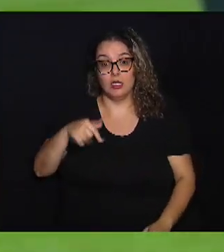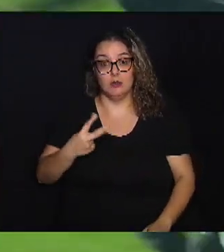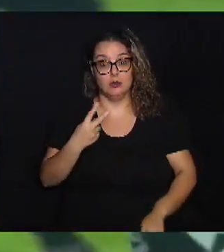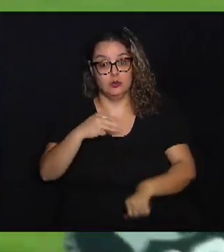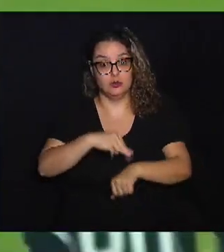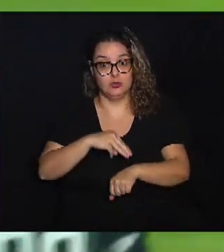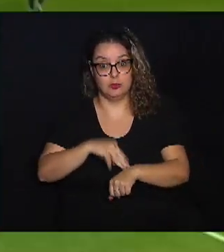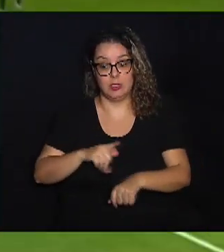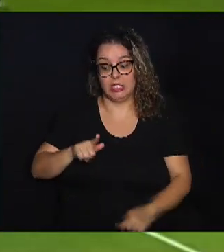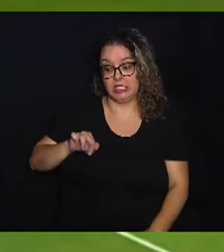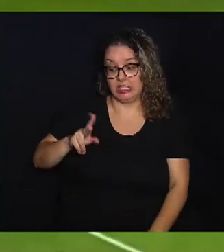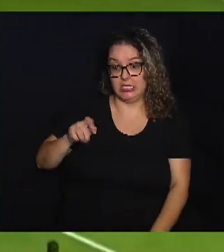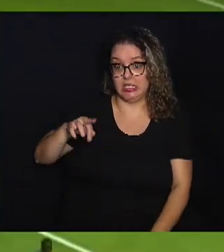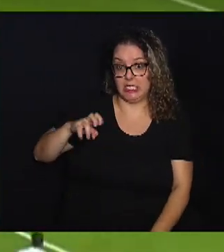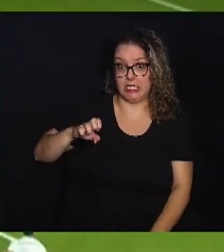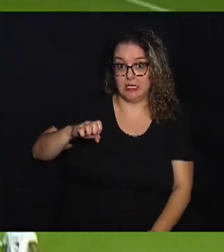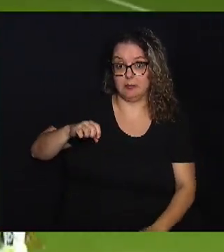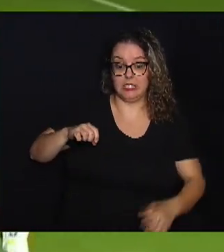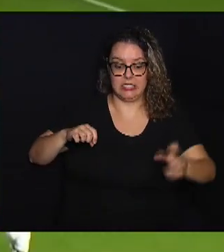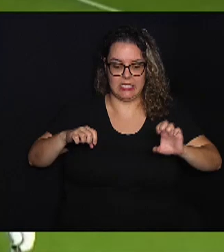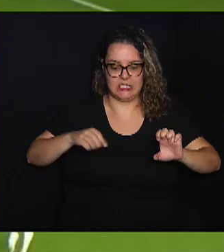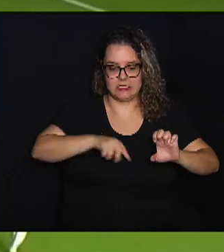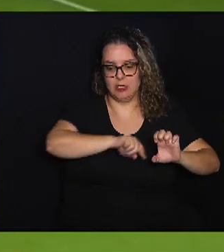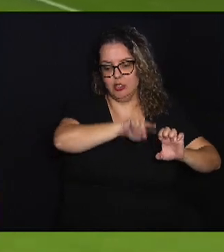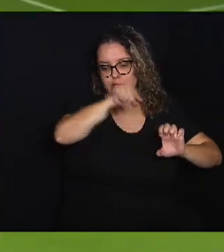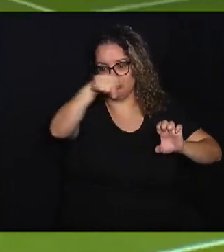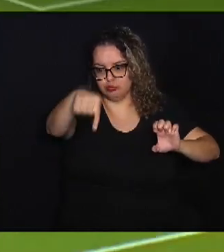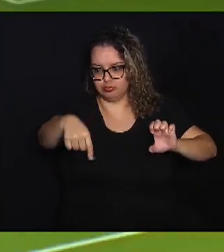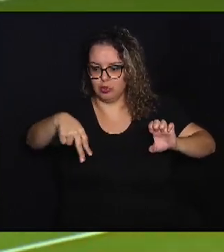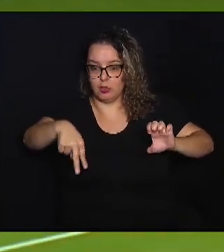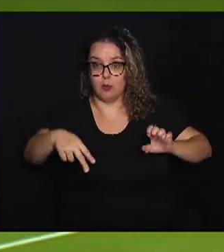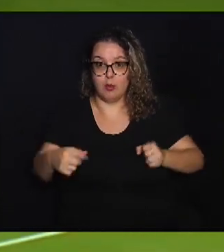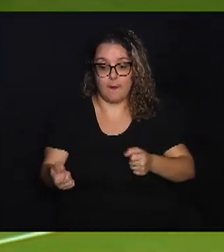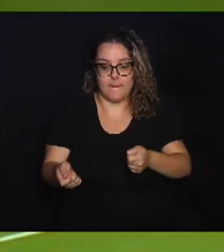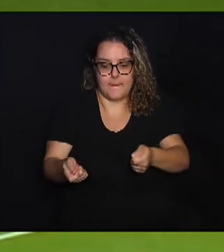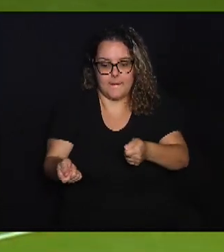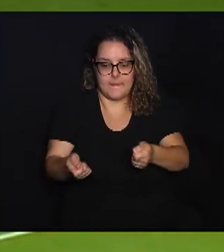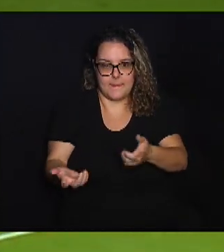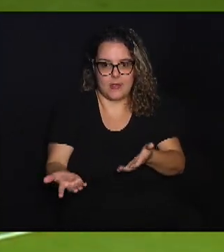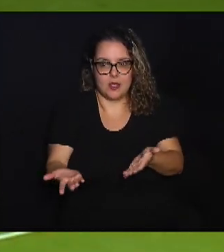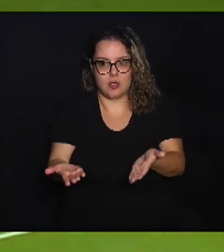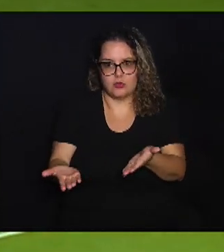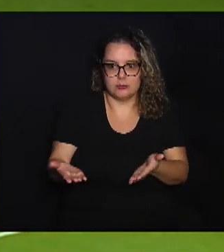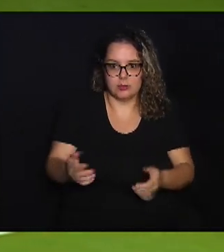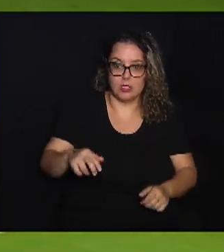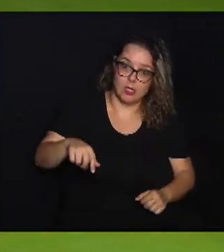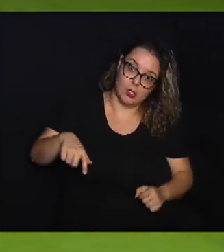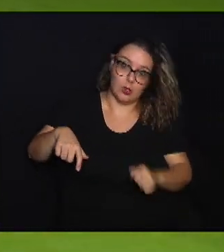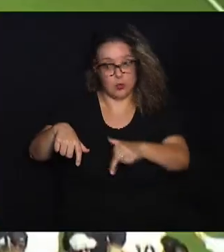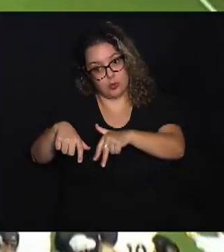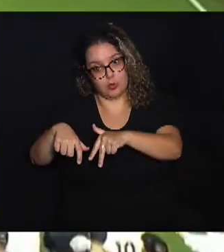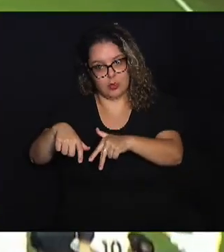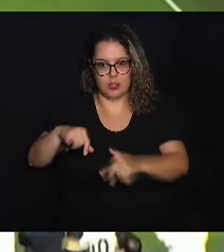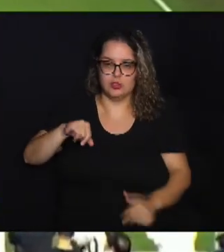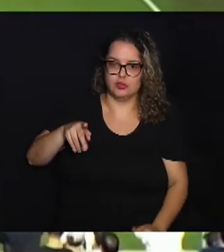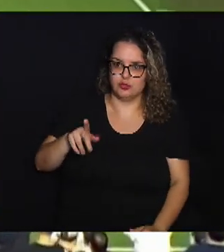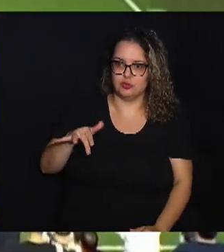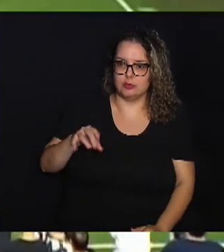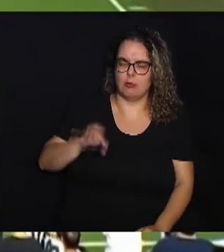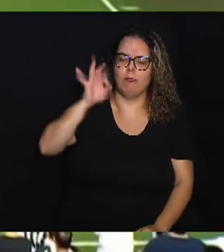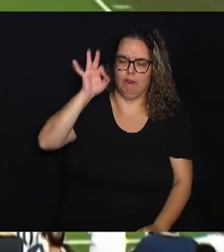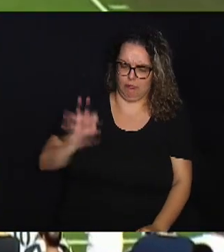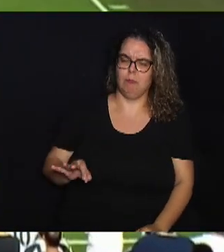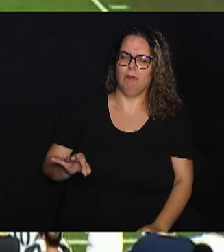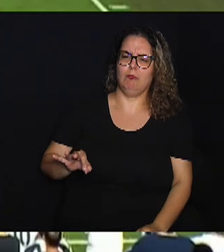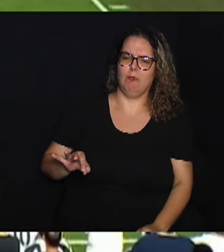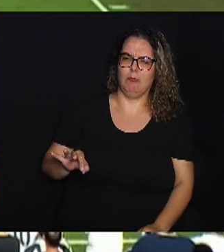depois, Guilherme cruzou da esquerda, o Wendel ajeitou. E também de cabeça, agora Juliano foi certeiro,